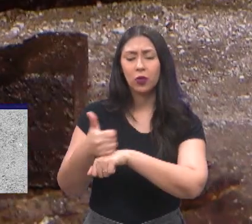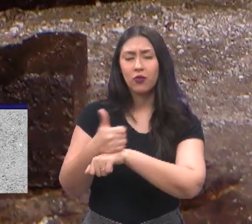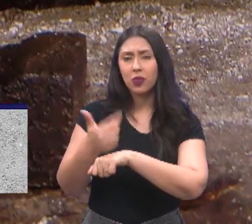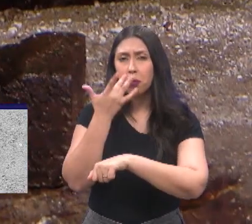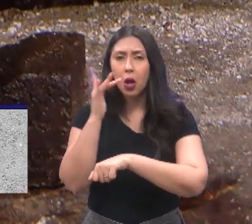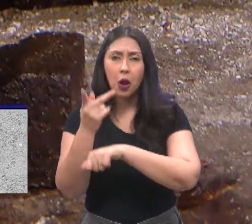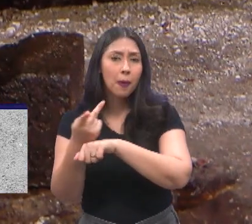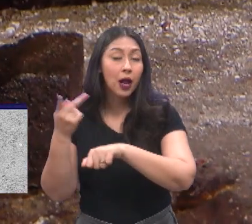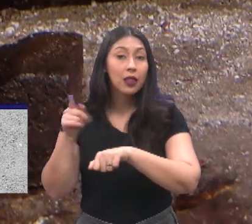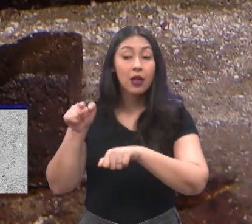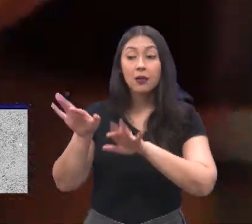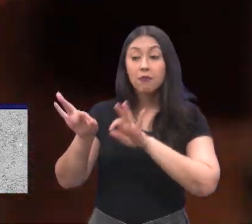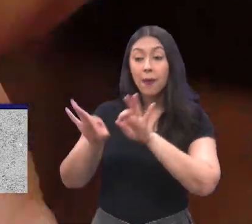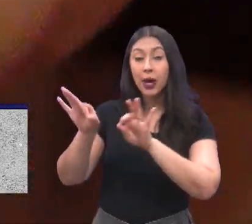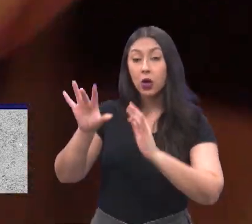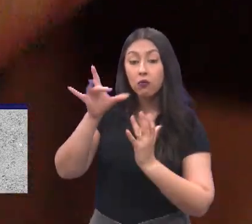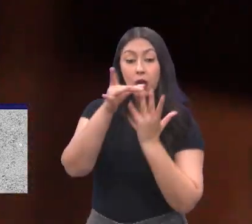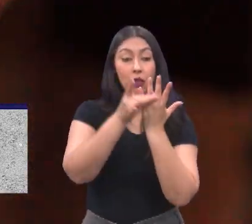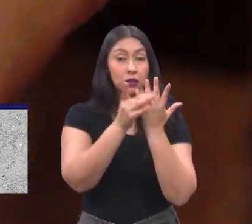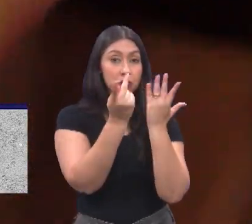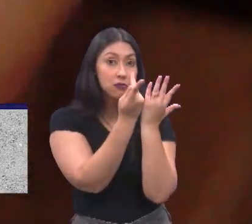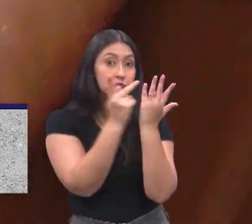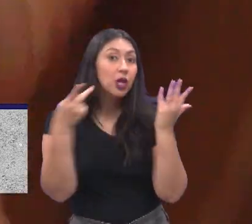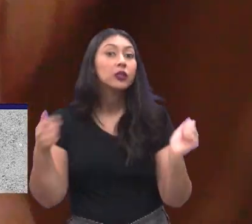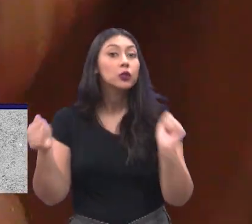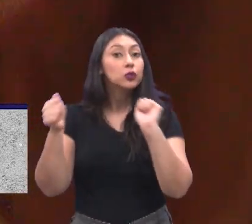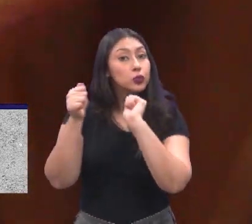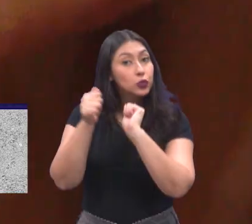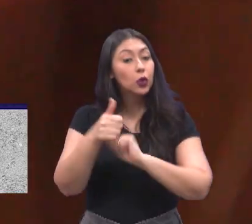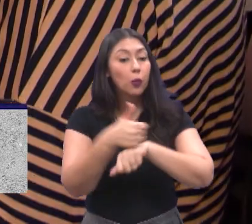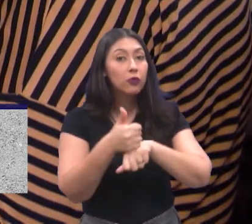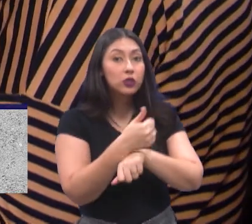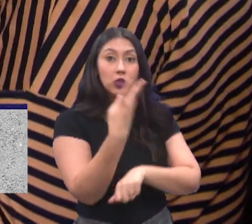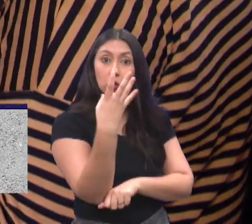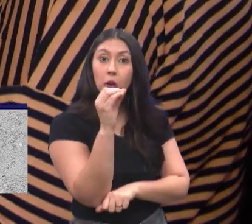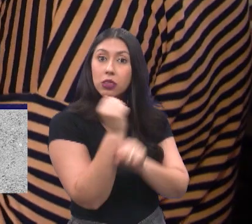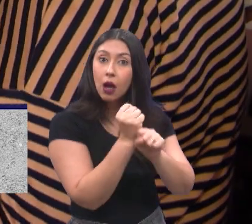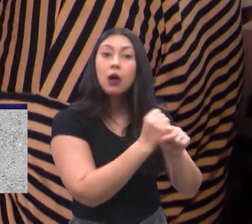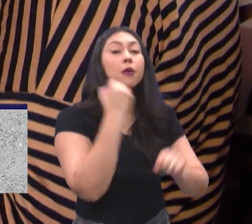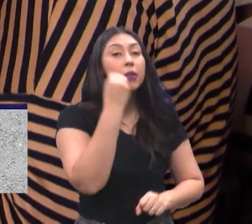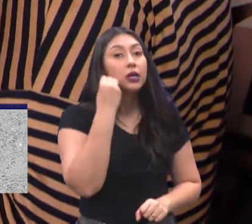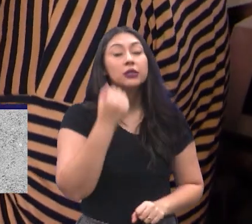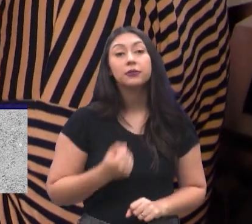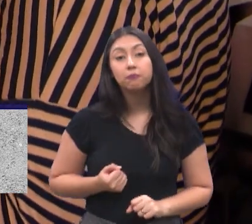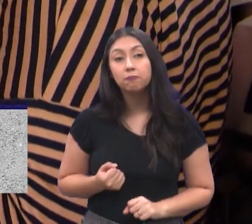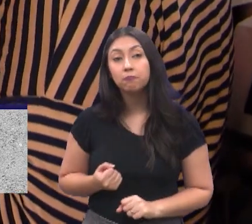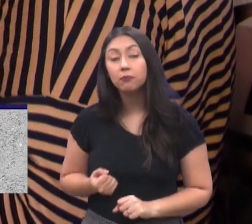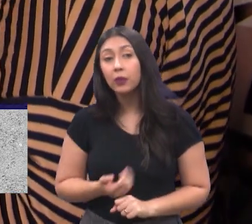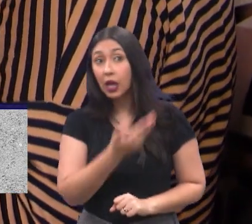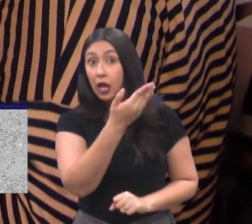de prata sob a orientação de uma profissional que está há 40 anos no mercado. A Camila guiou o